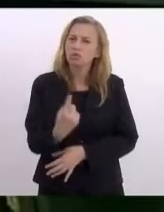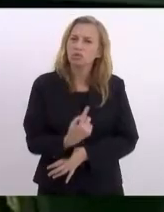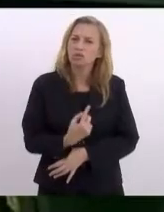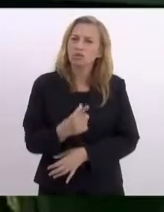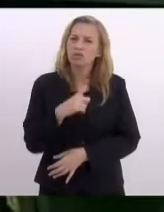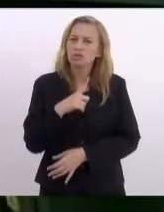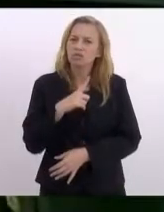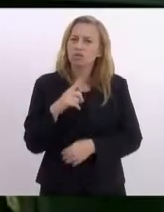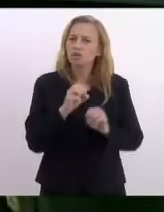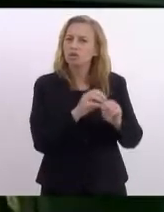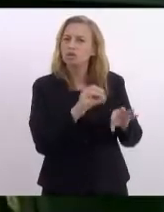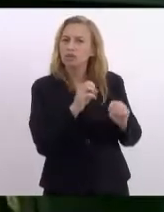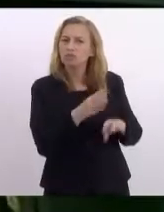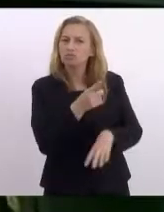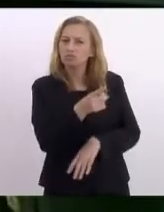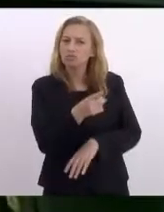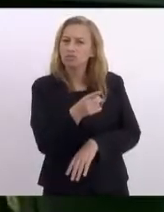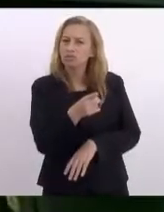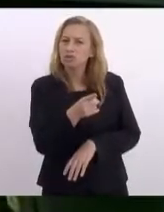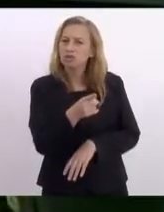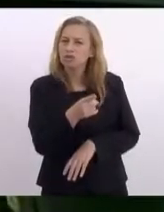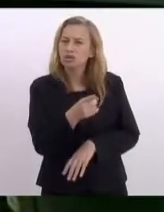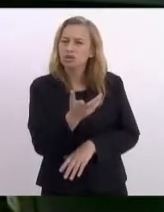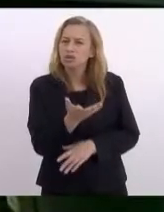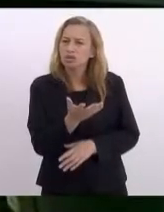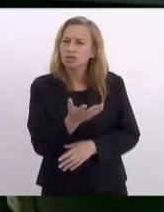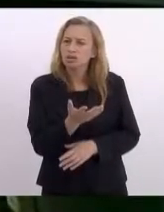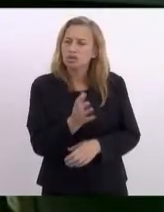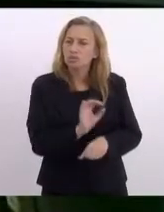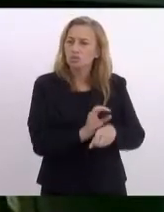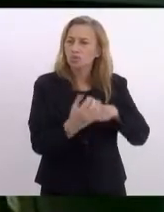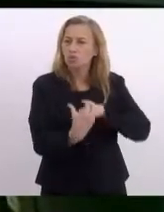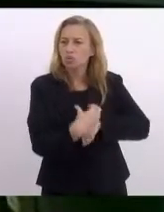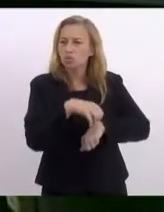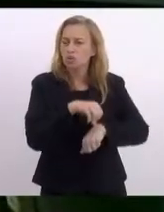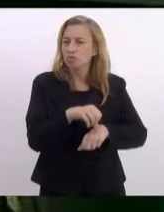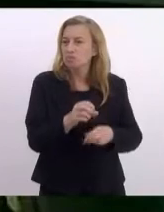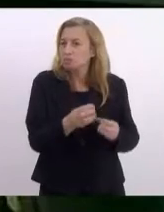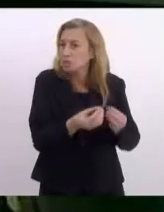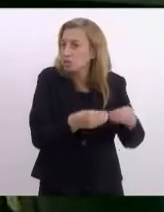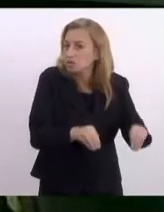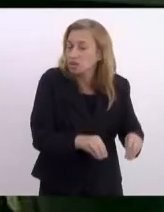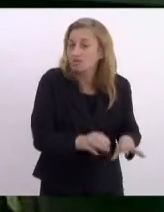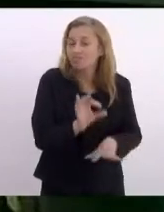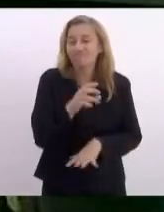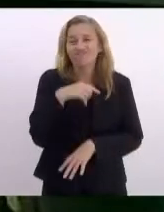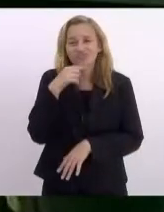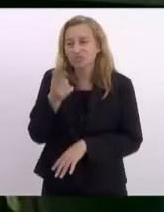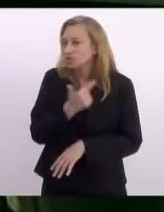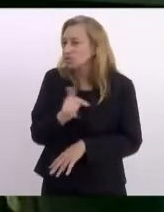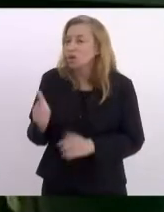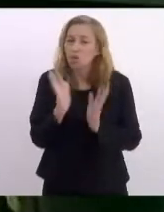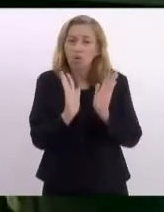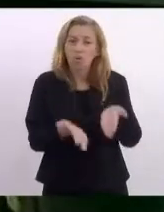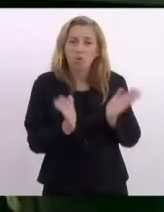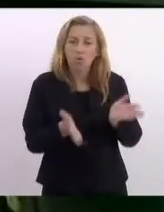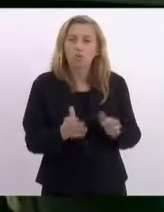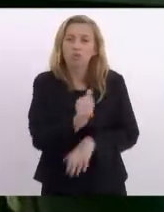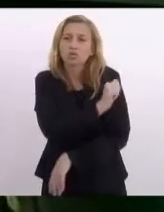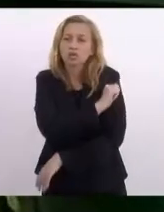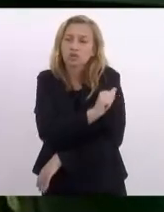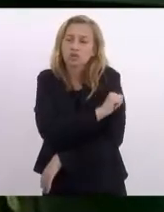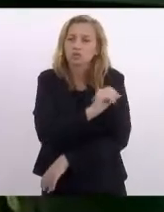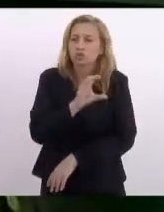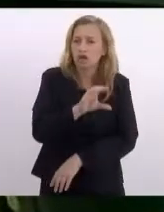a educação aí à mercê da Covid-19. Então, sem dúvida nenhuma, hoje os alunos de Cabo